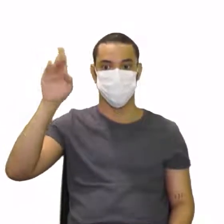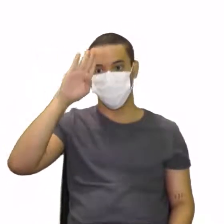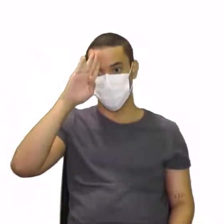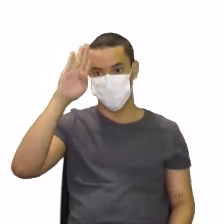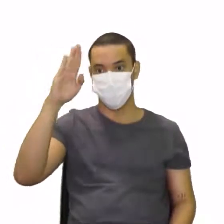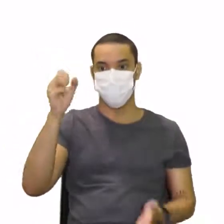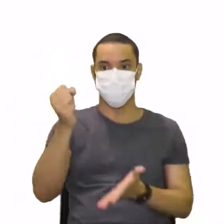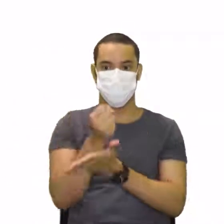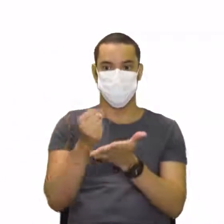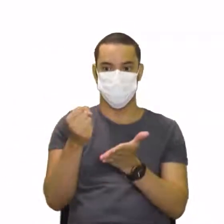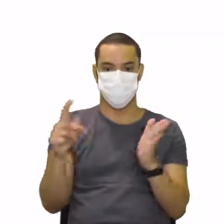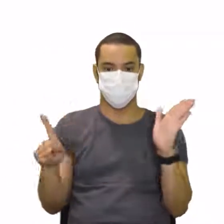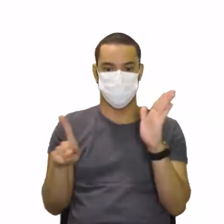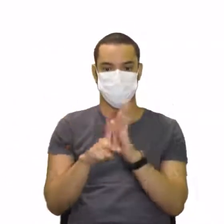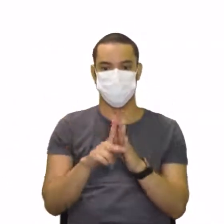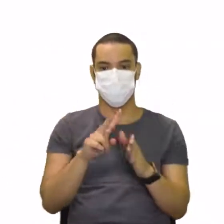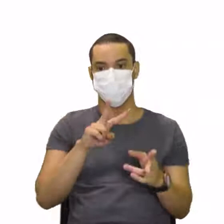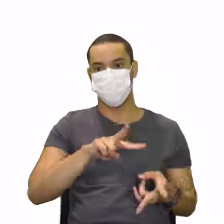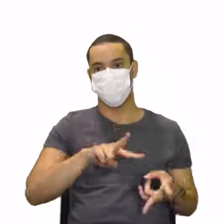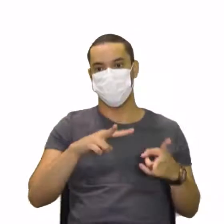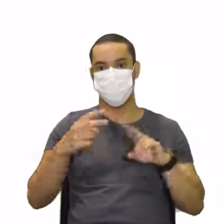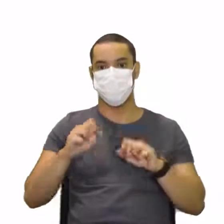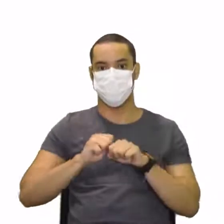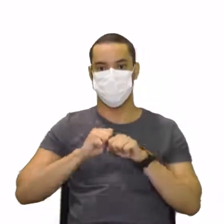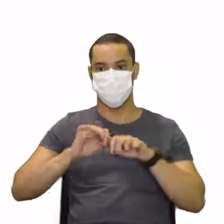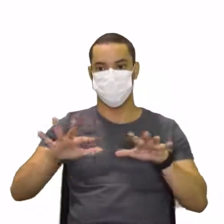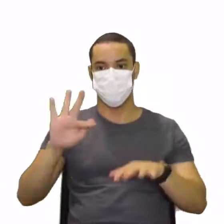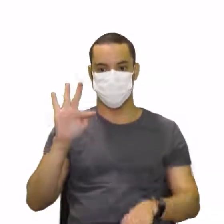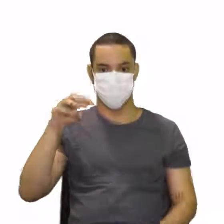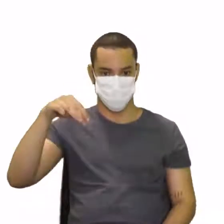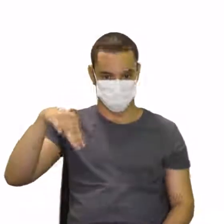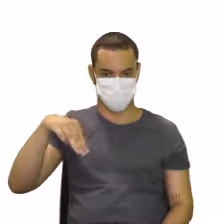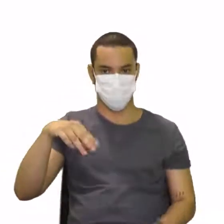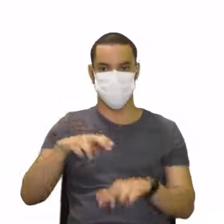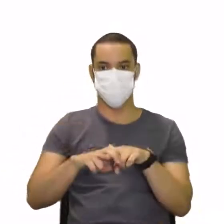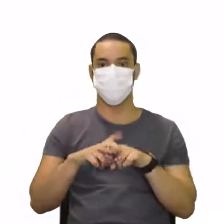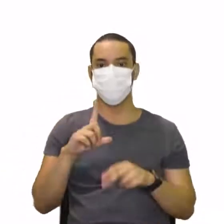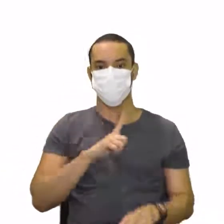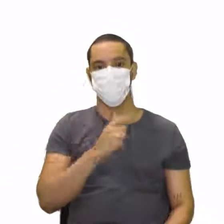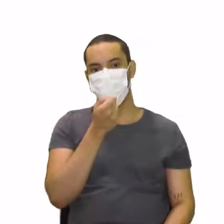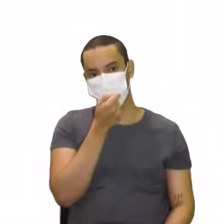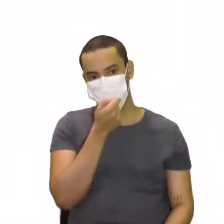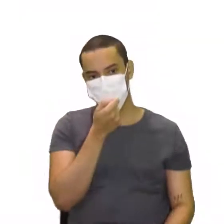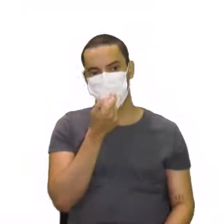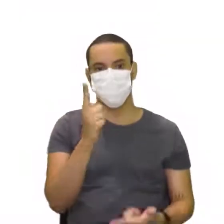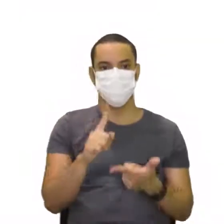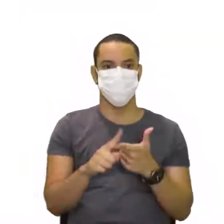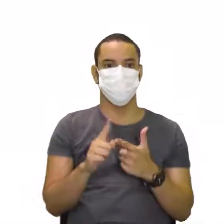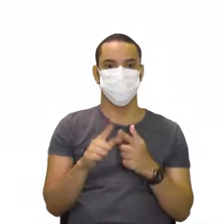de funcionamento de um transmissor FM. Então, a gente tem microfone,